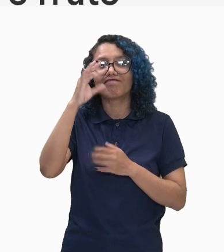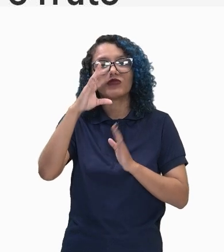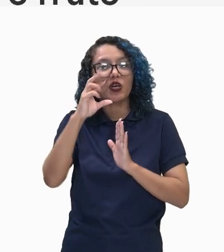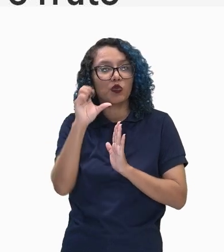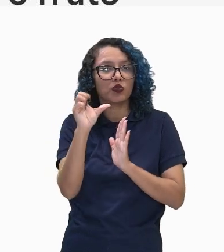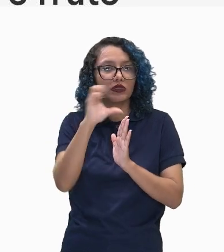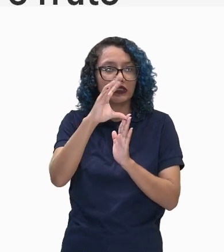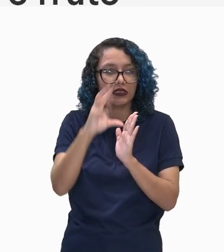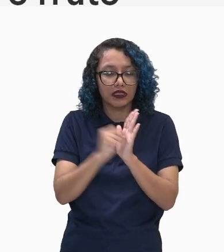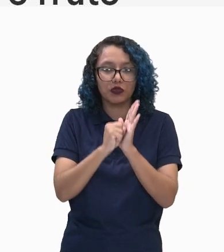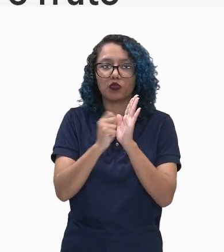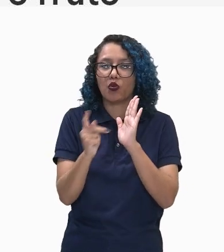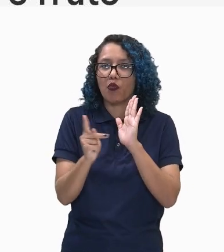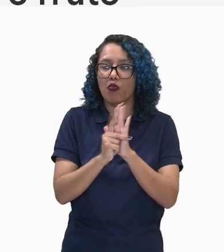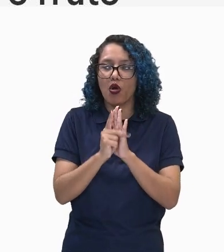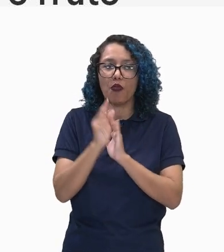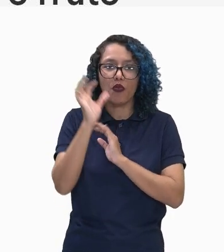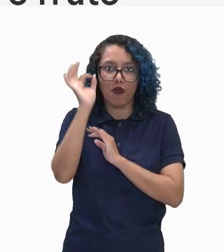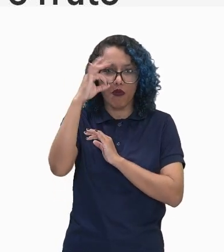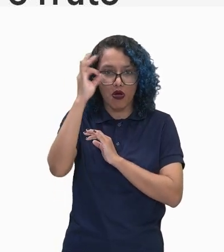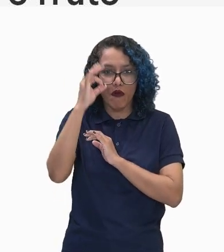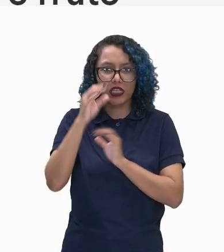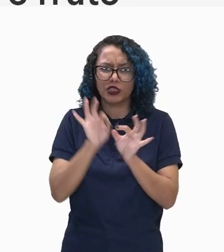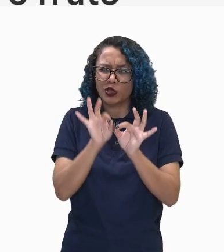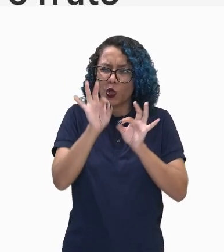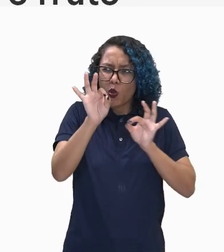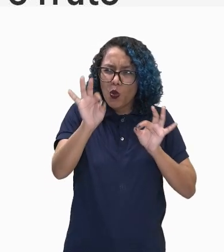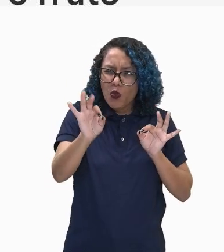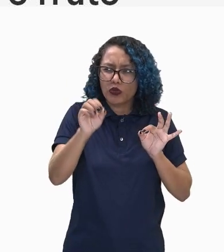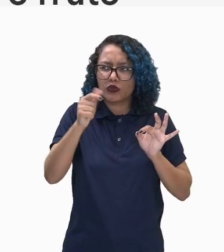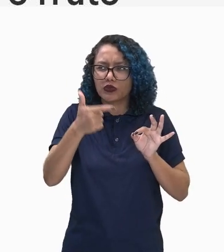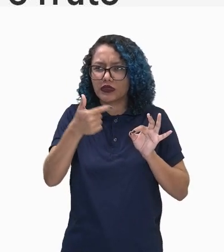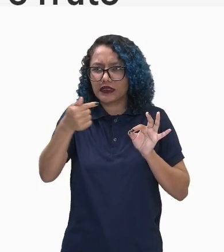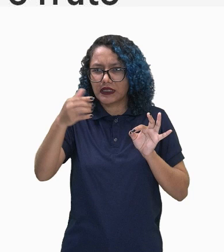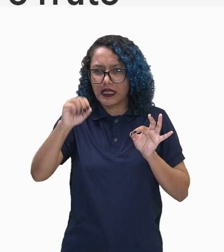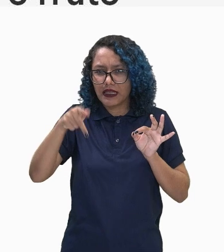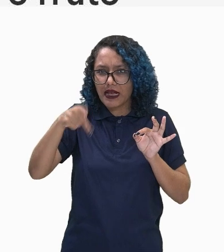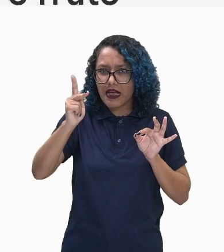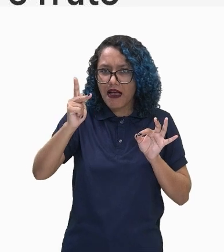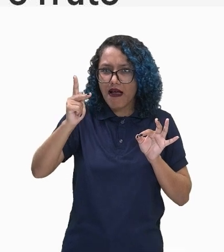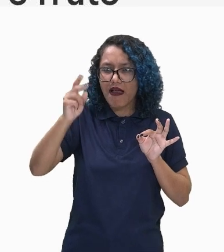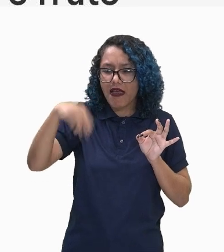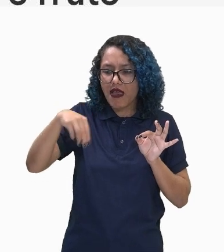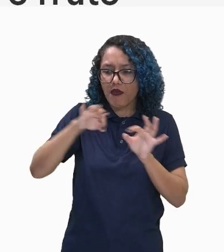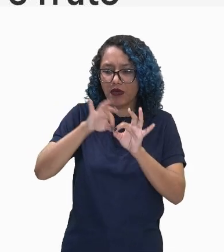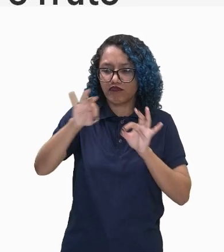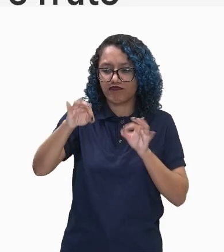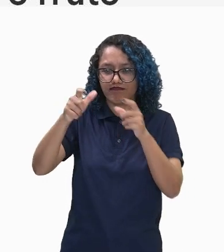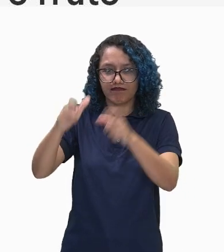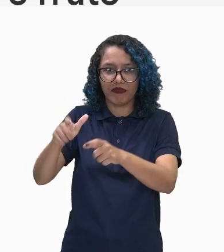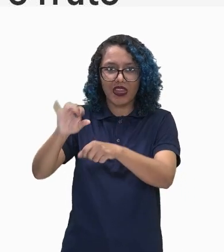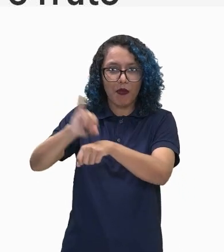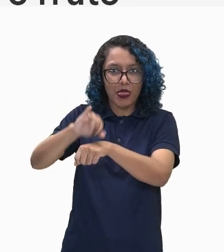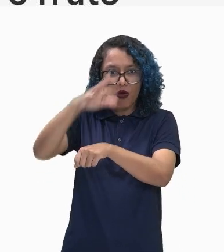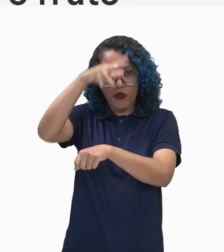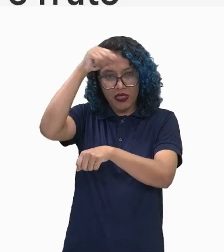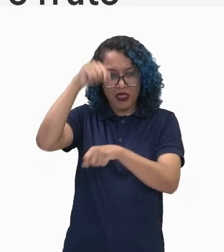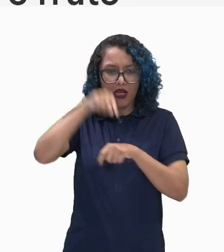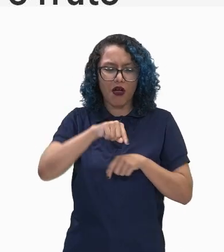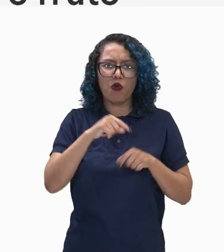Maués, município distante cerca de 270 quilômetros de Manaus. A cidade é repleta de belezas